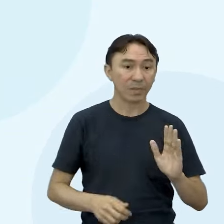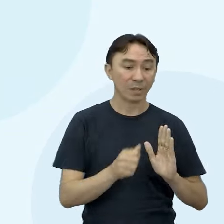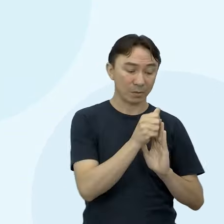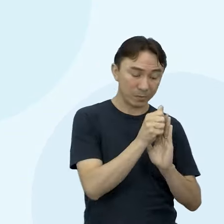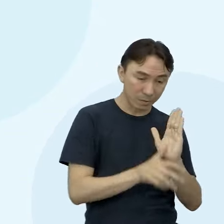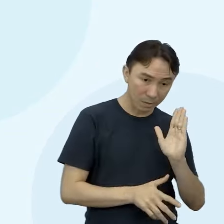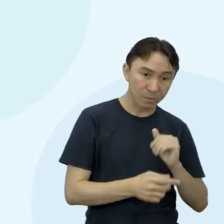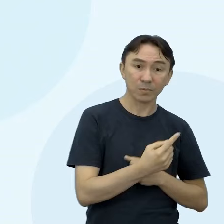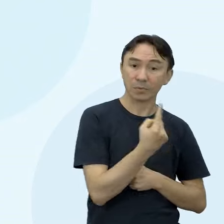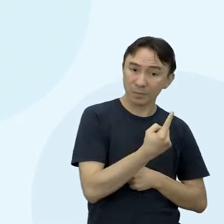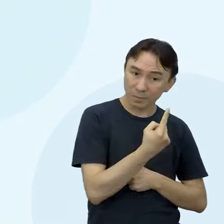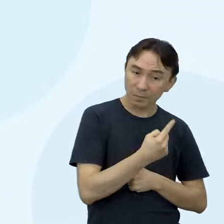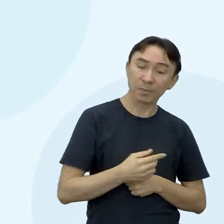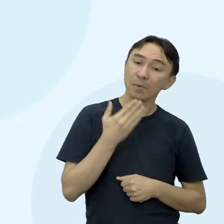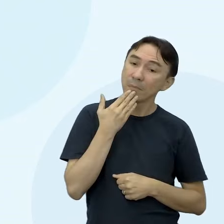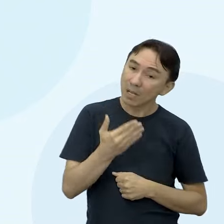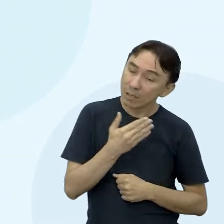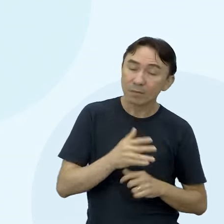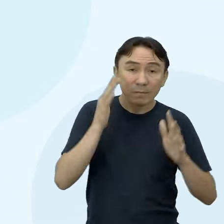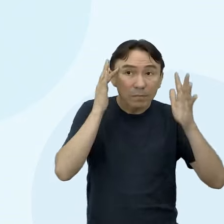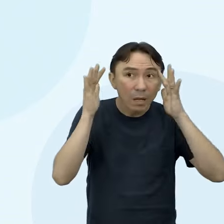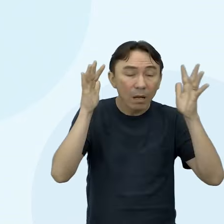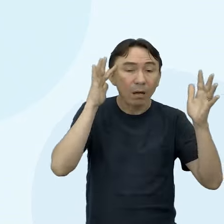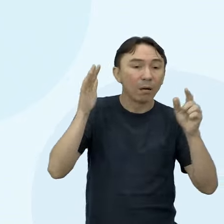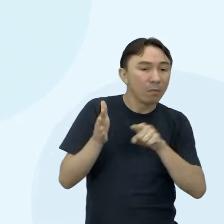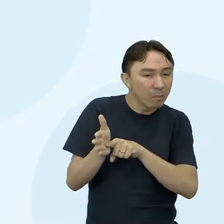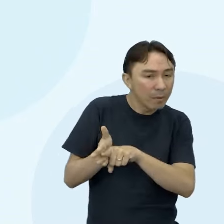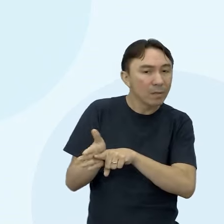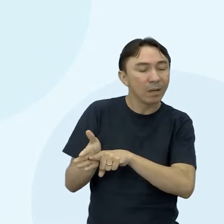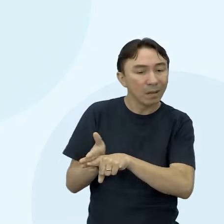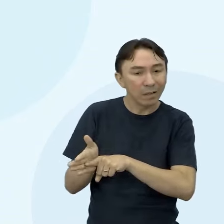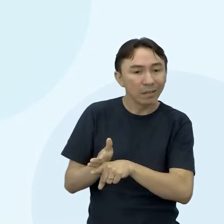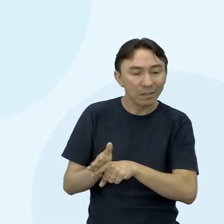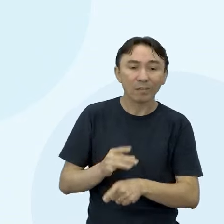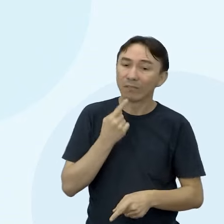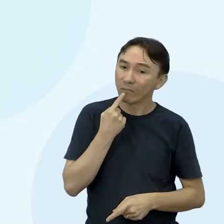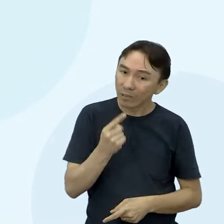pede análise, fala do projeto de vida. Aqui a gente vai falar do